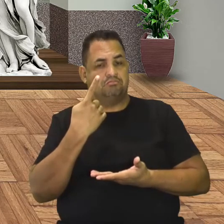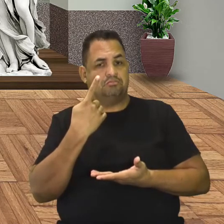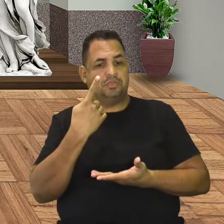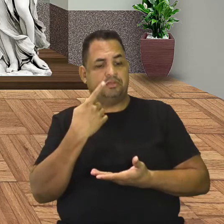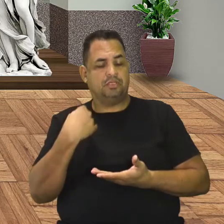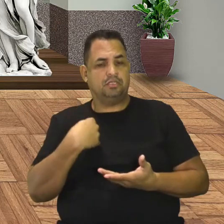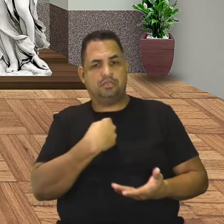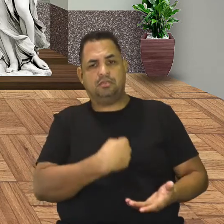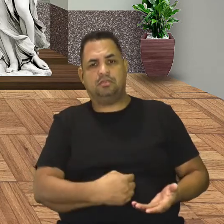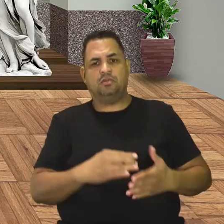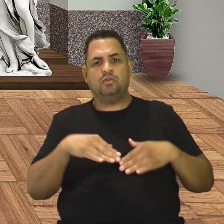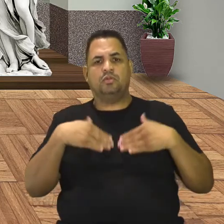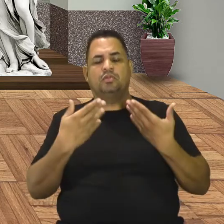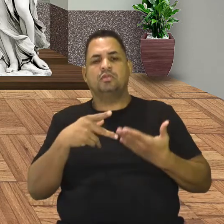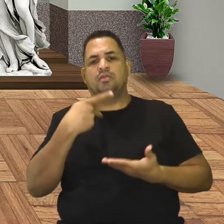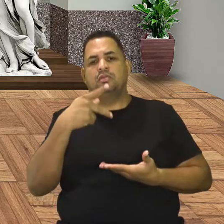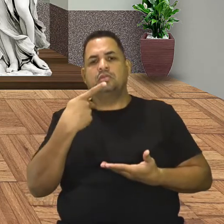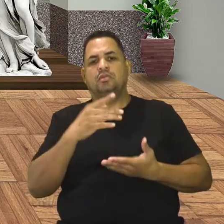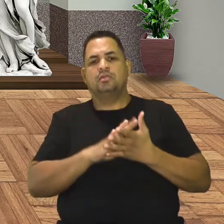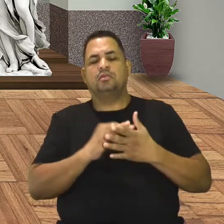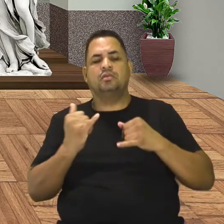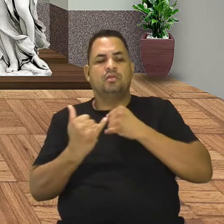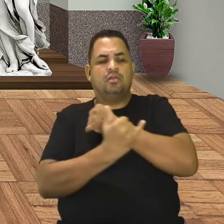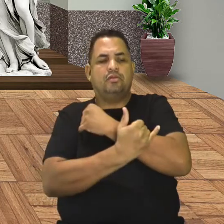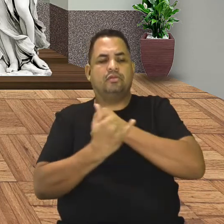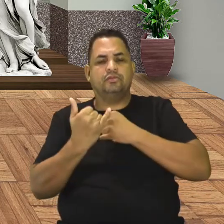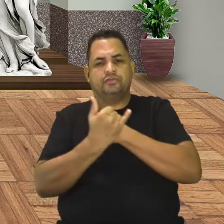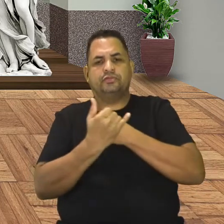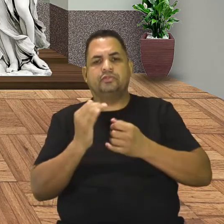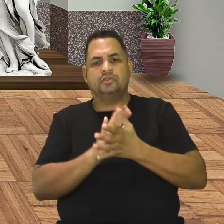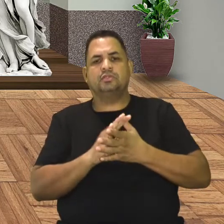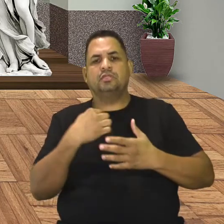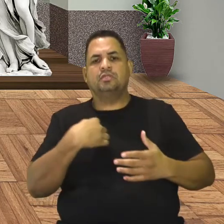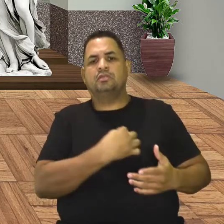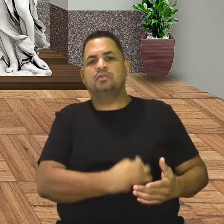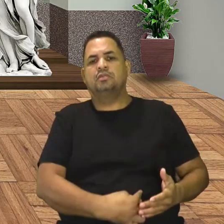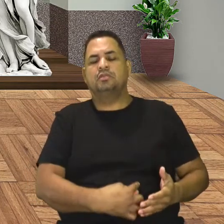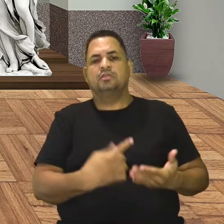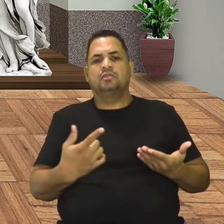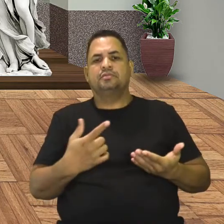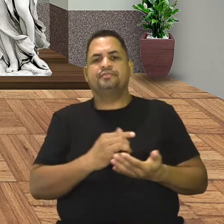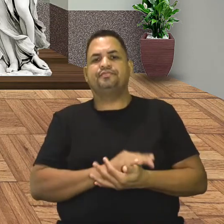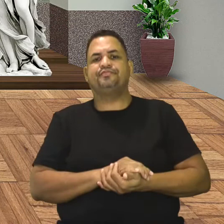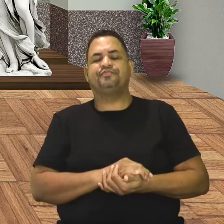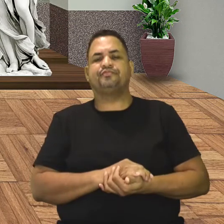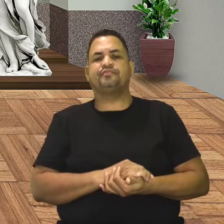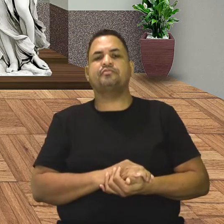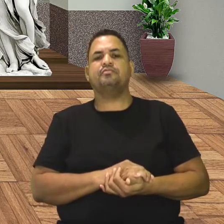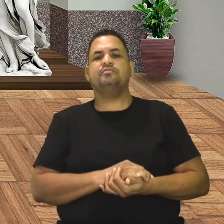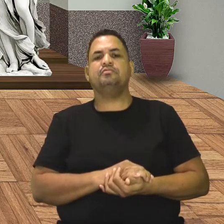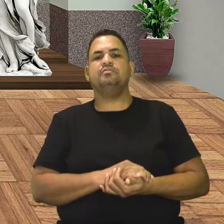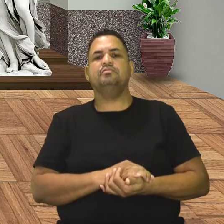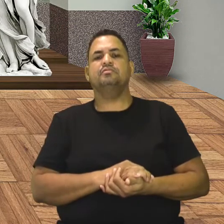aí na China, quando nós falamos sobre infraestrutura da China, a infraestrutura da China,